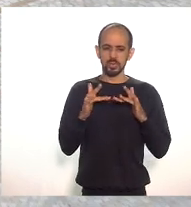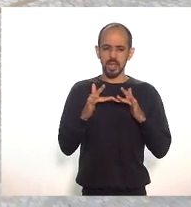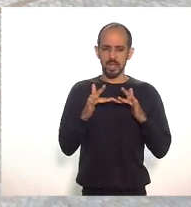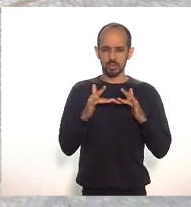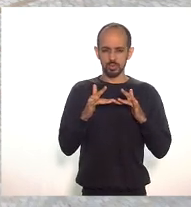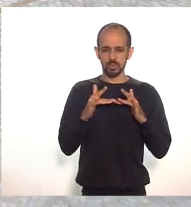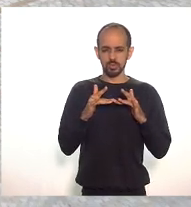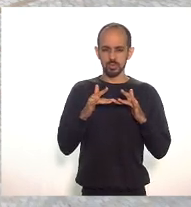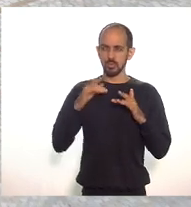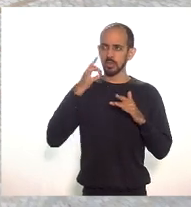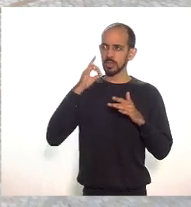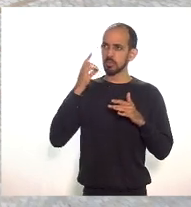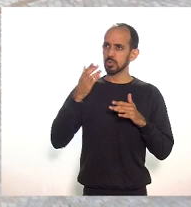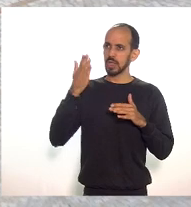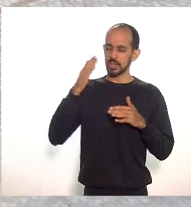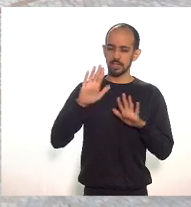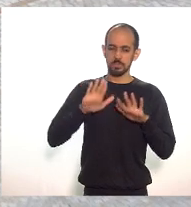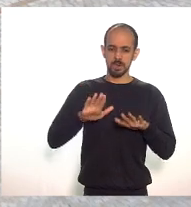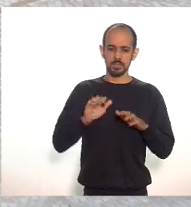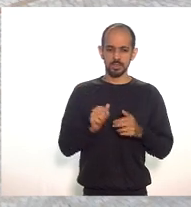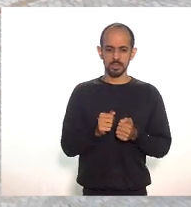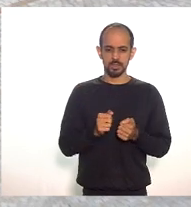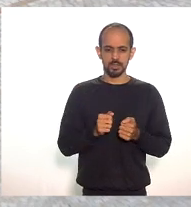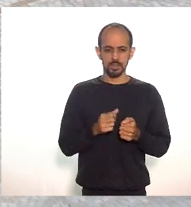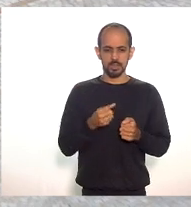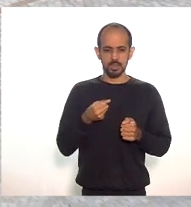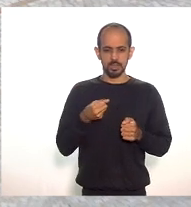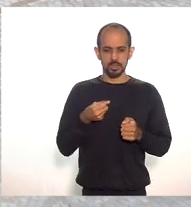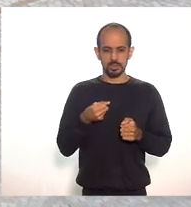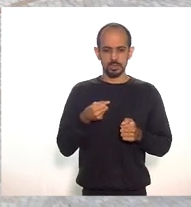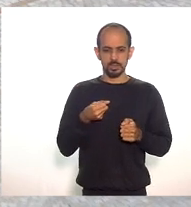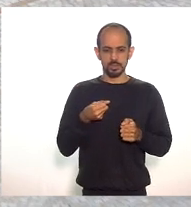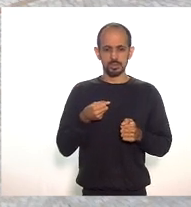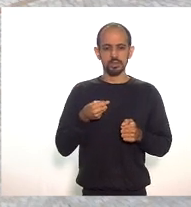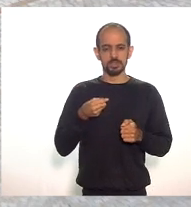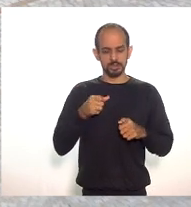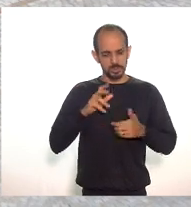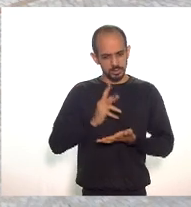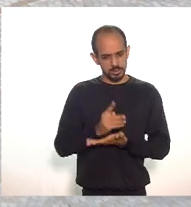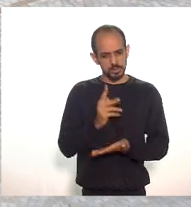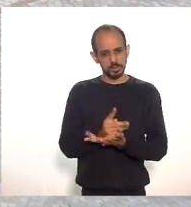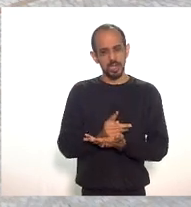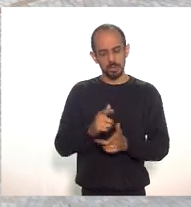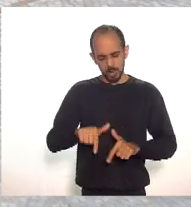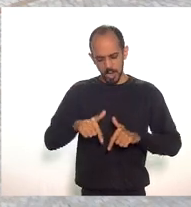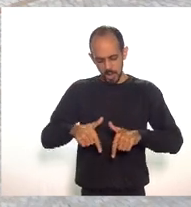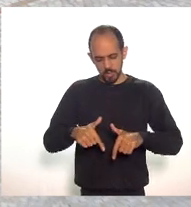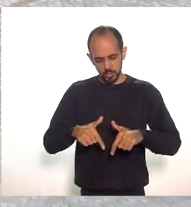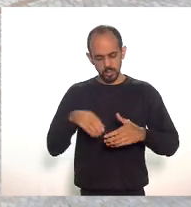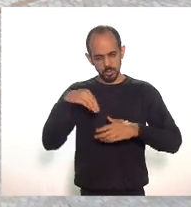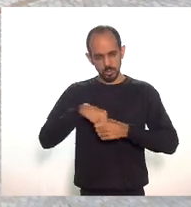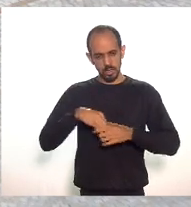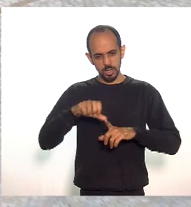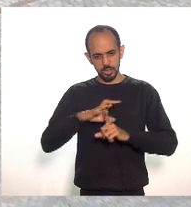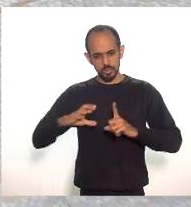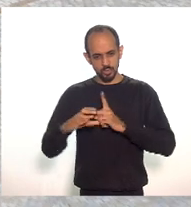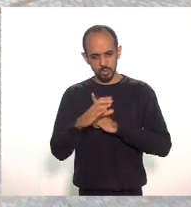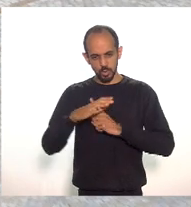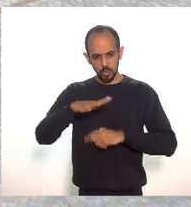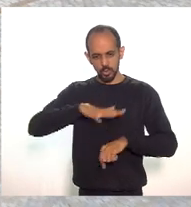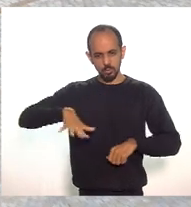vossa excelência sabem disso sempre a tua evento das áreas acho comunidade sempre vivendo a minha vida na minha própria realidade